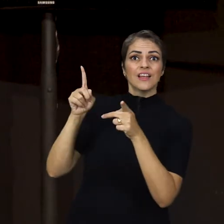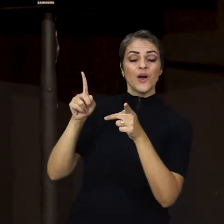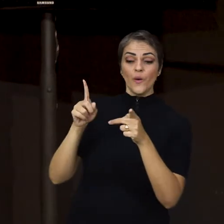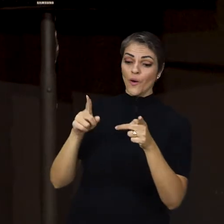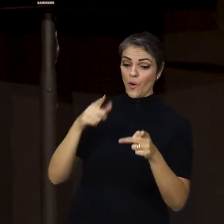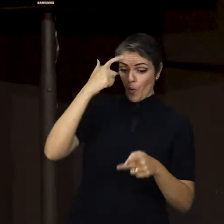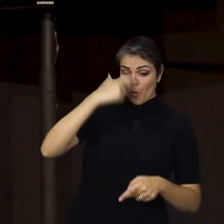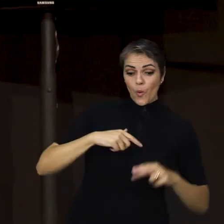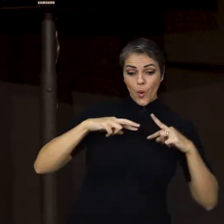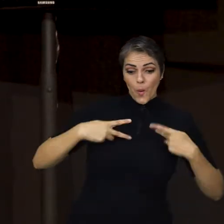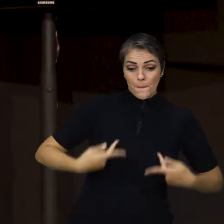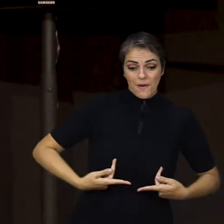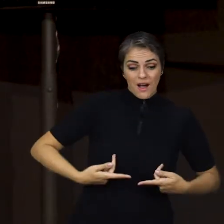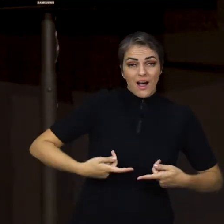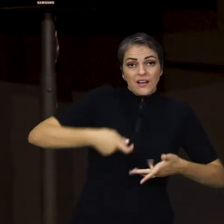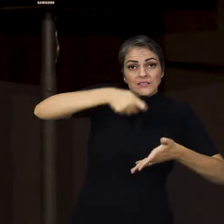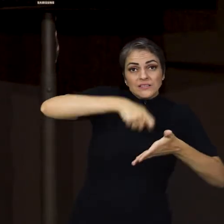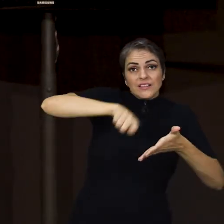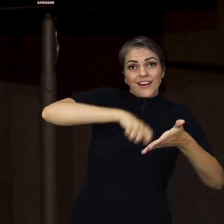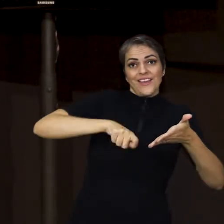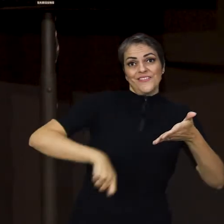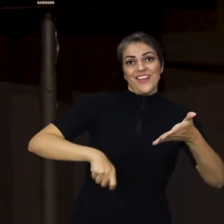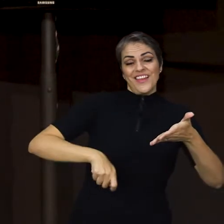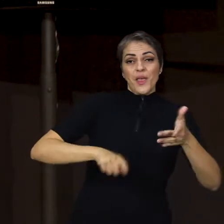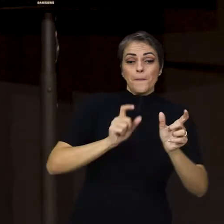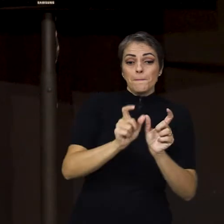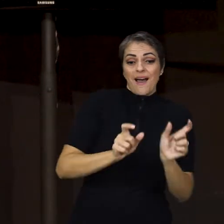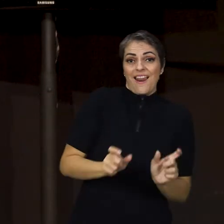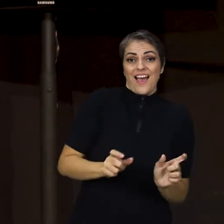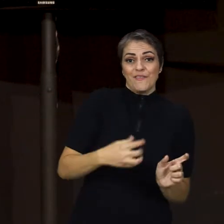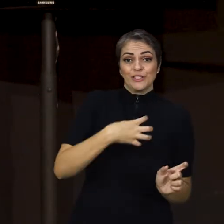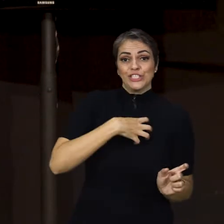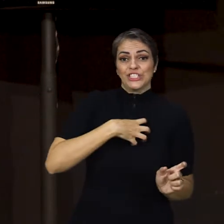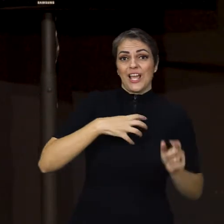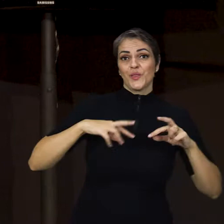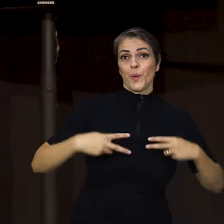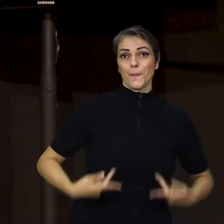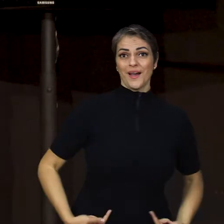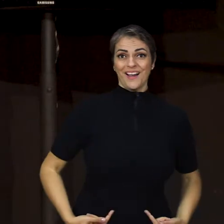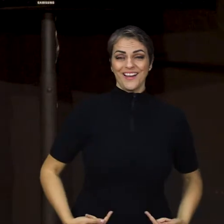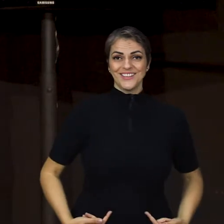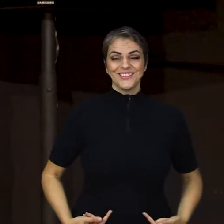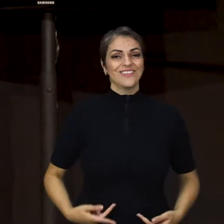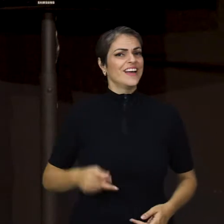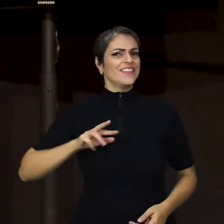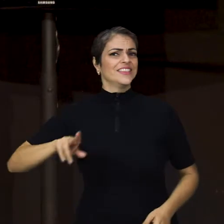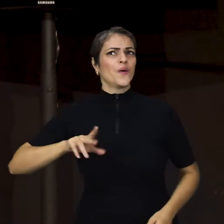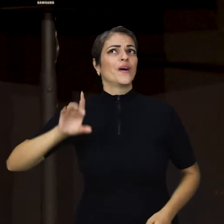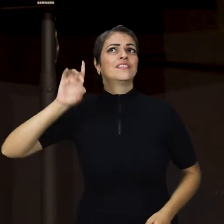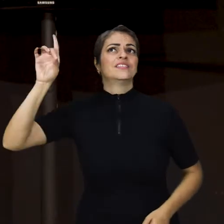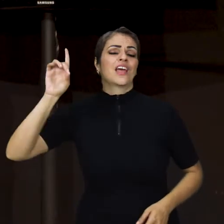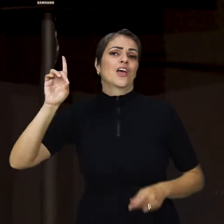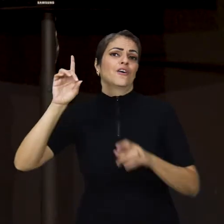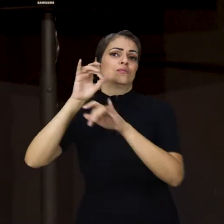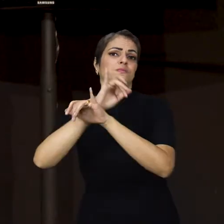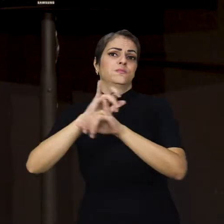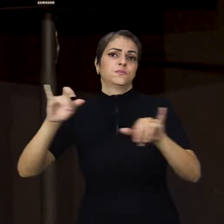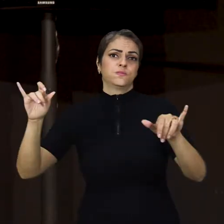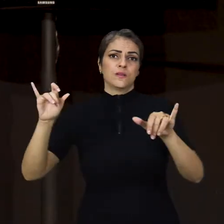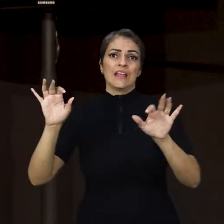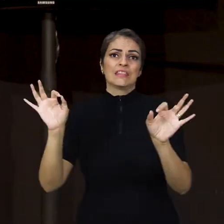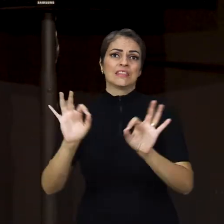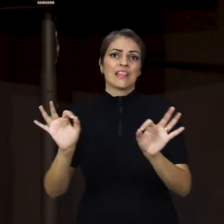isso é importante também, porque o texto bíblico não foi escrito num vácuo, num vazio. O texto bíblico foi